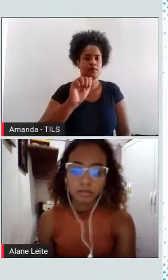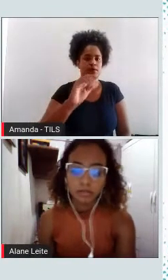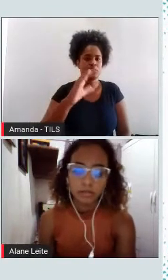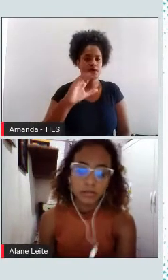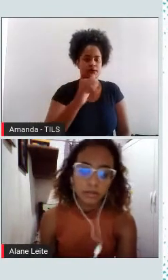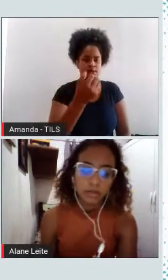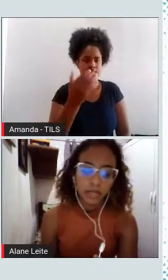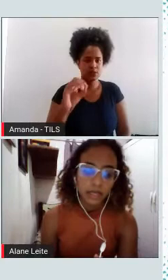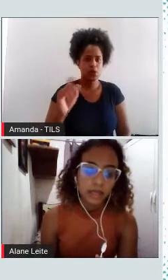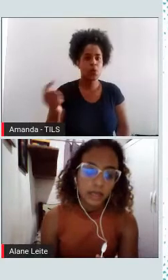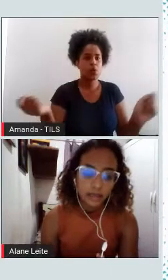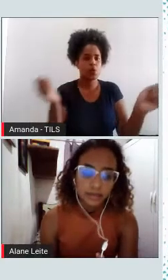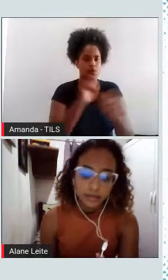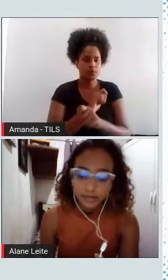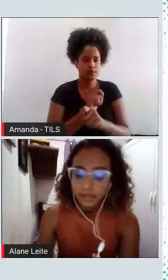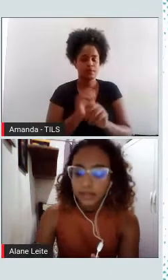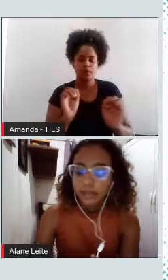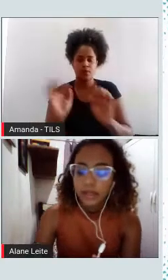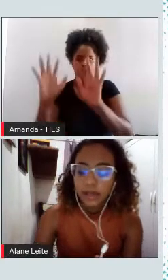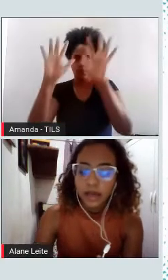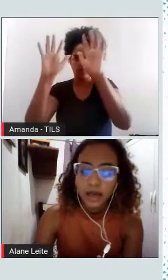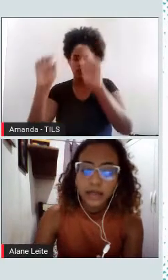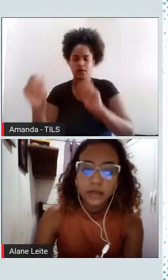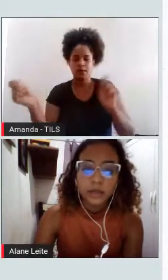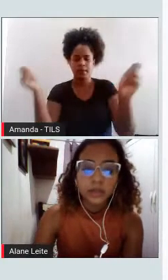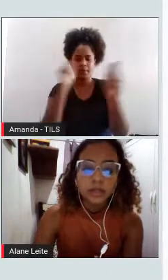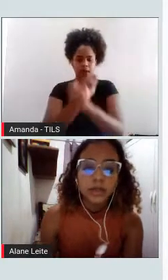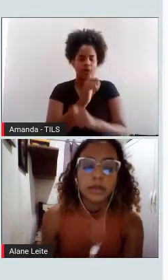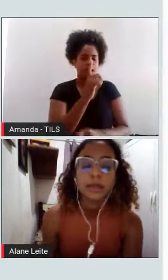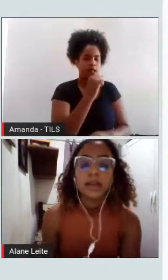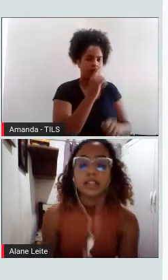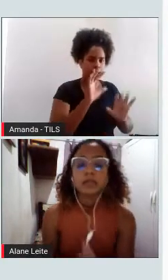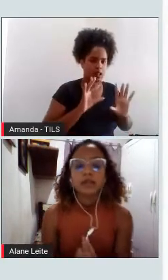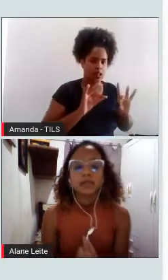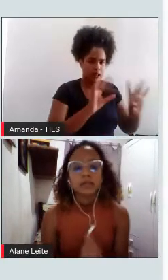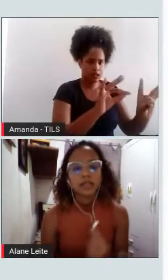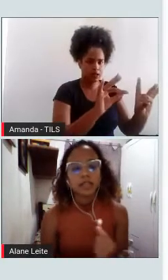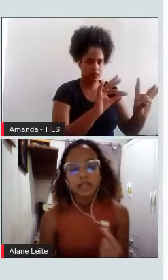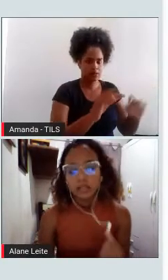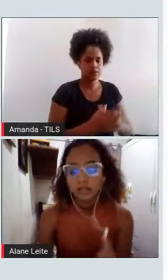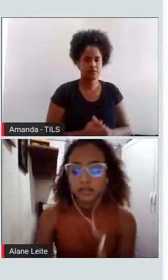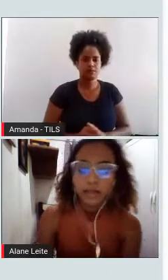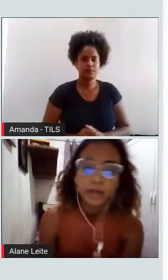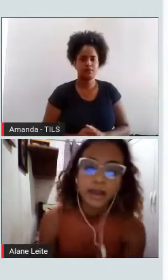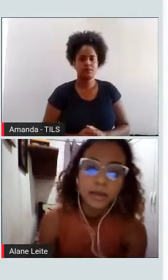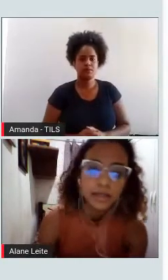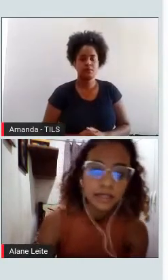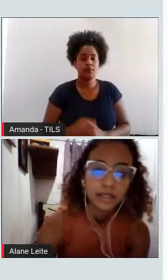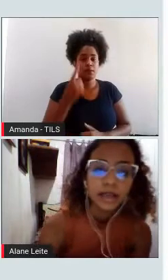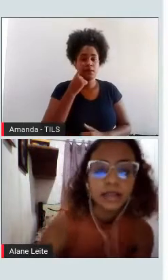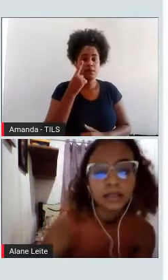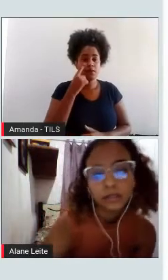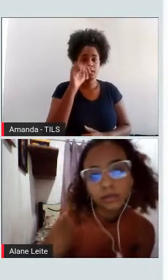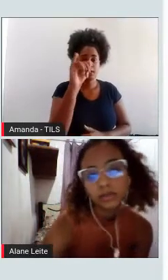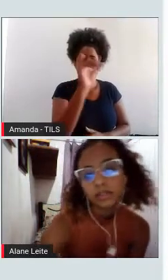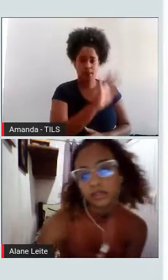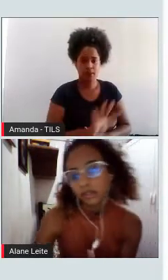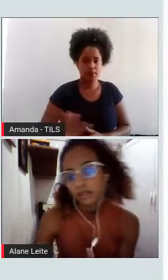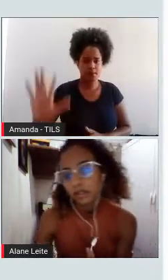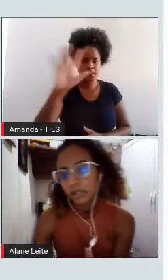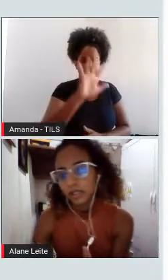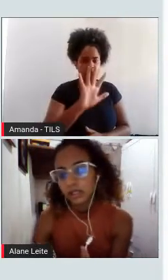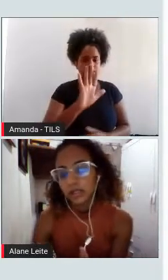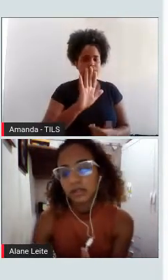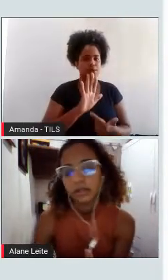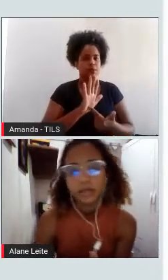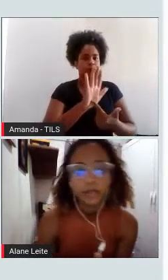o líquido, ok? Aí eu trouxe uma imagem para vocês que é para representar essas